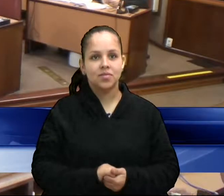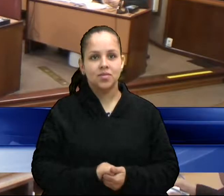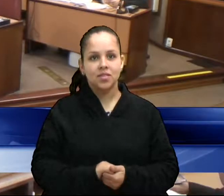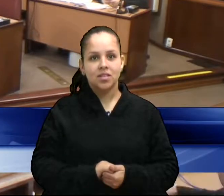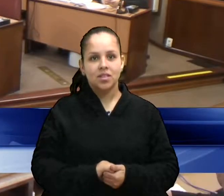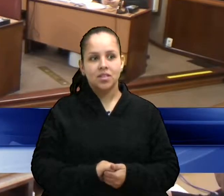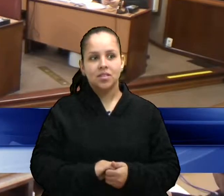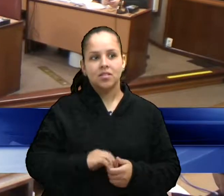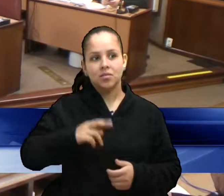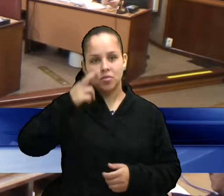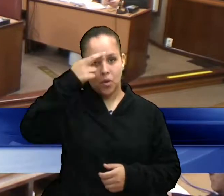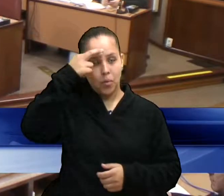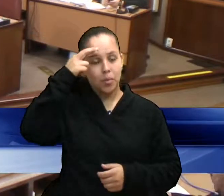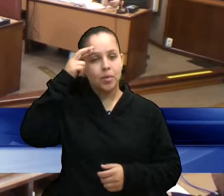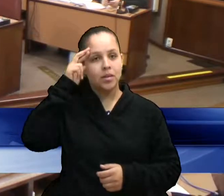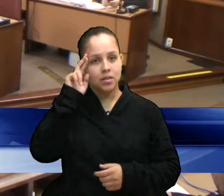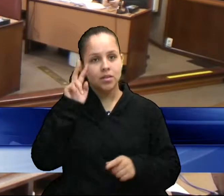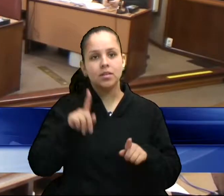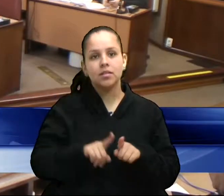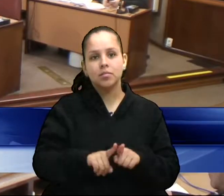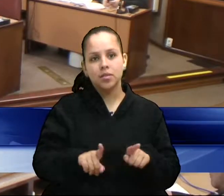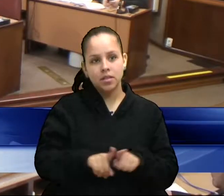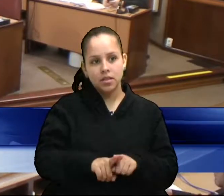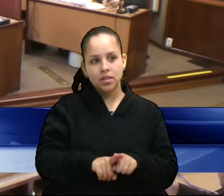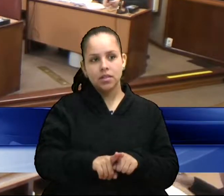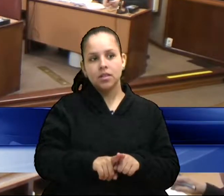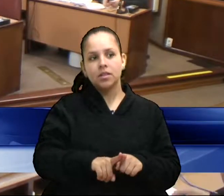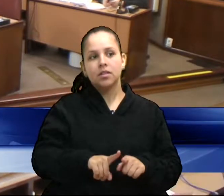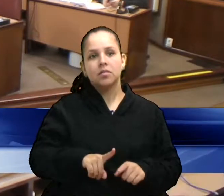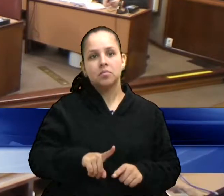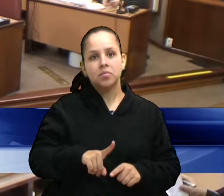Bueno, ao ex-vereador Marchioro,